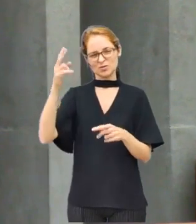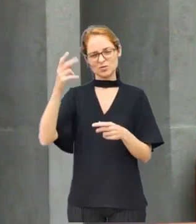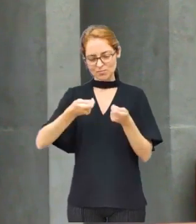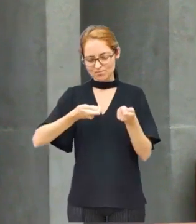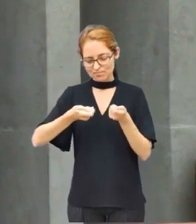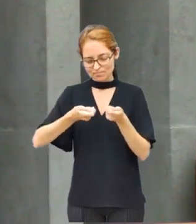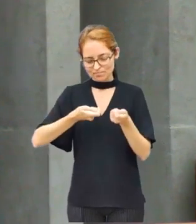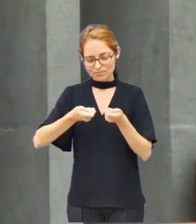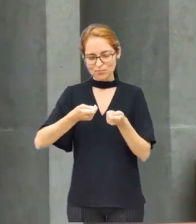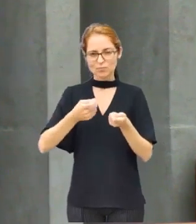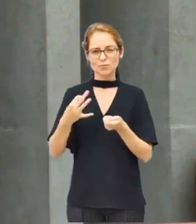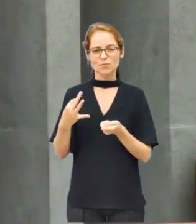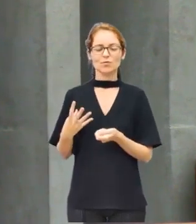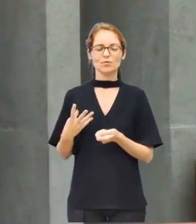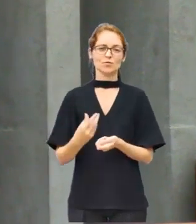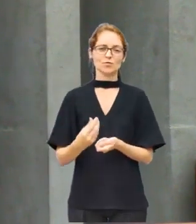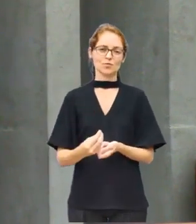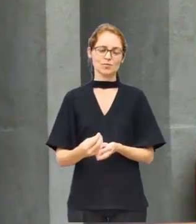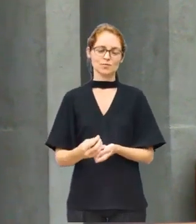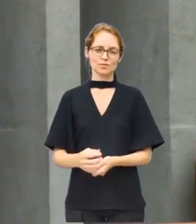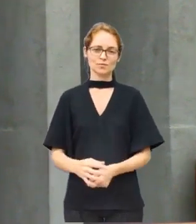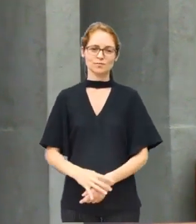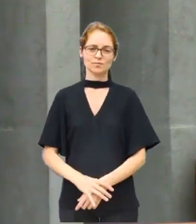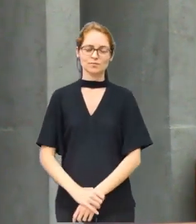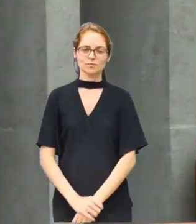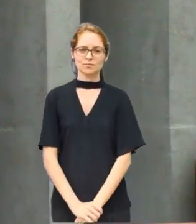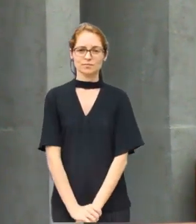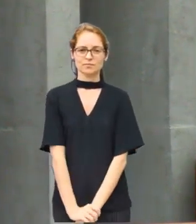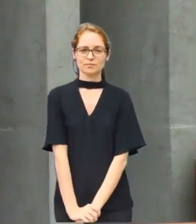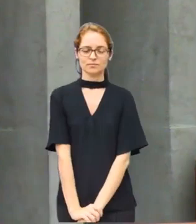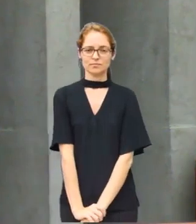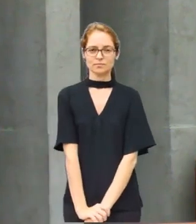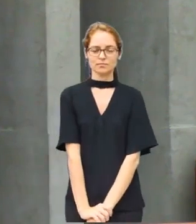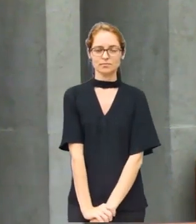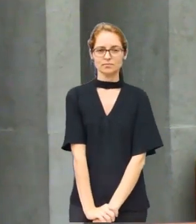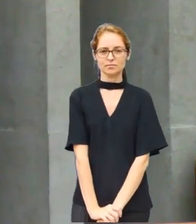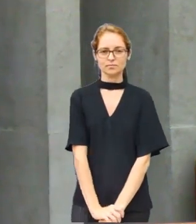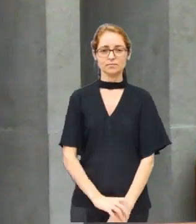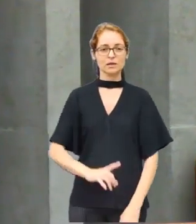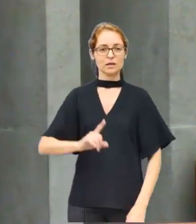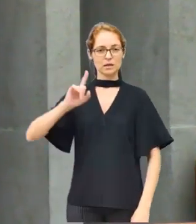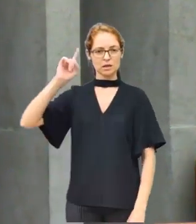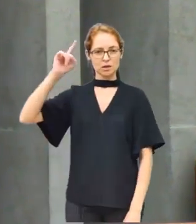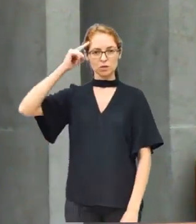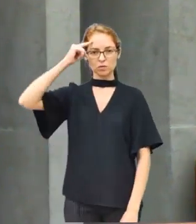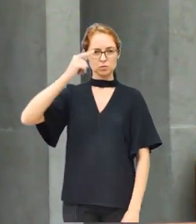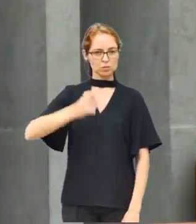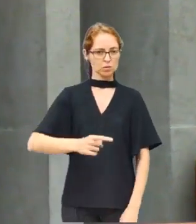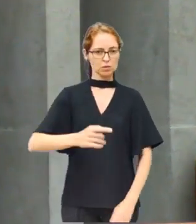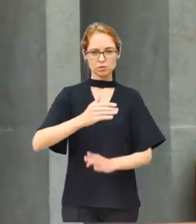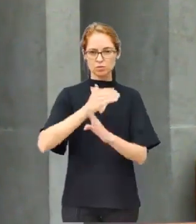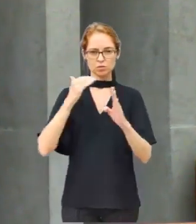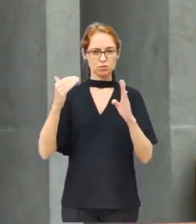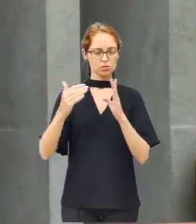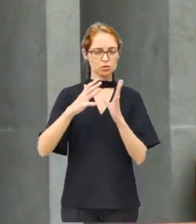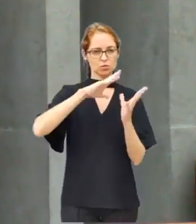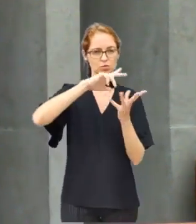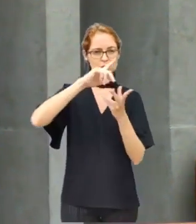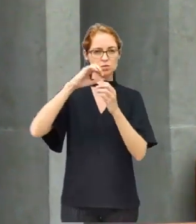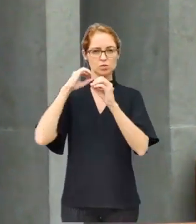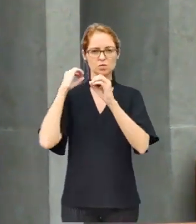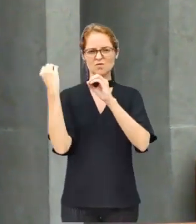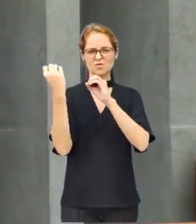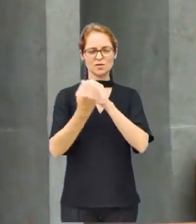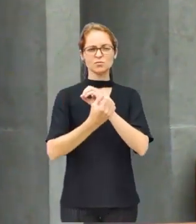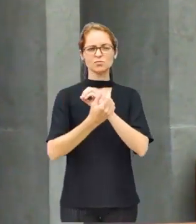Senhor lançando esse forte vento. Deus governa sobre todo o universo, não existe